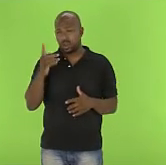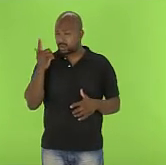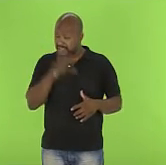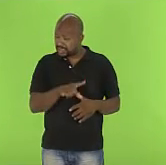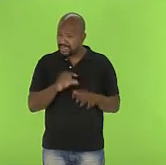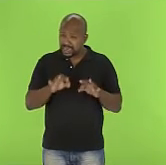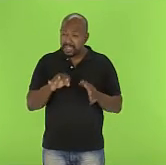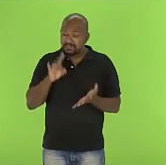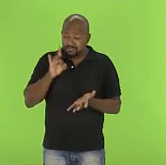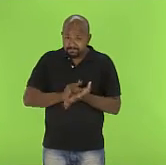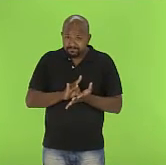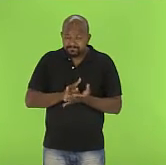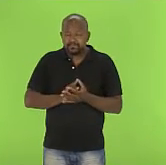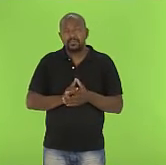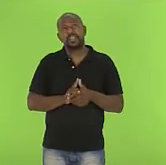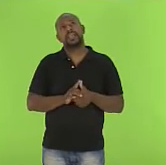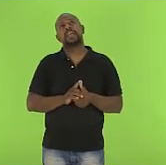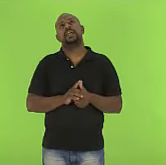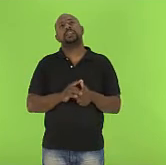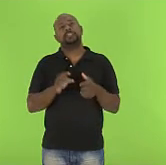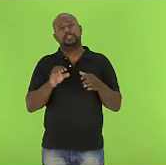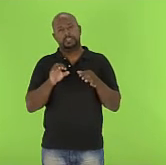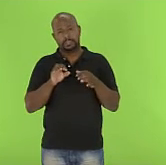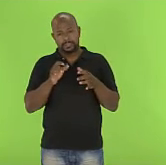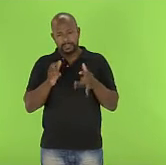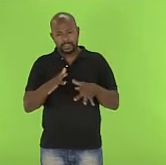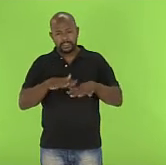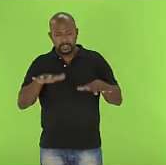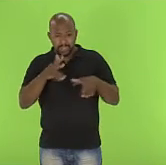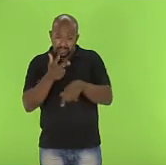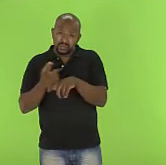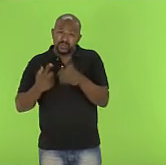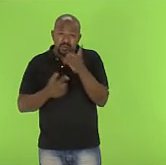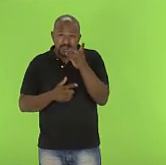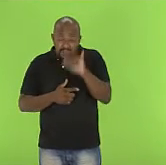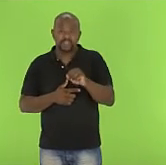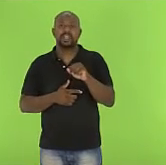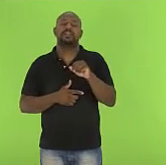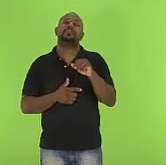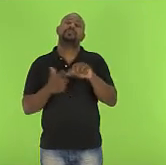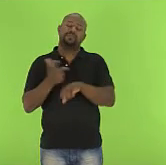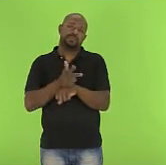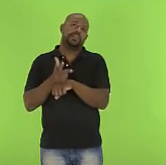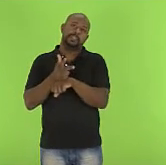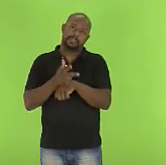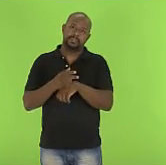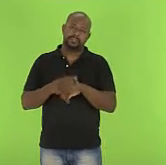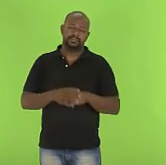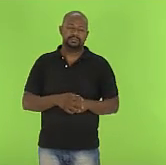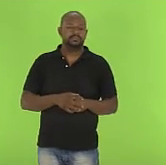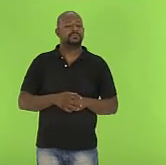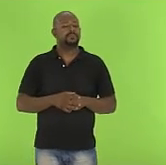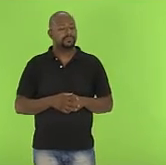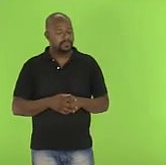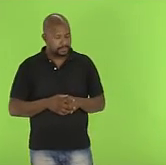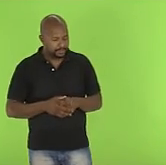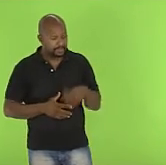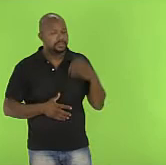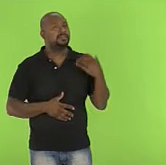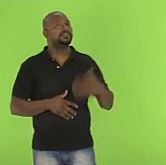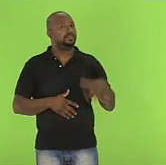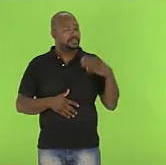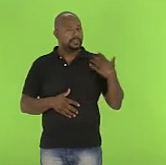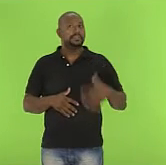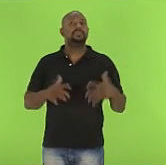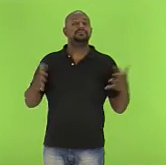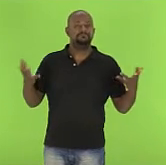A gente só conseguiria, de fato, deixar definido no dia da filmagem. Então, foi uma